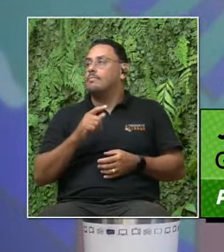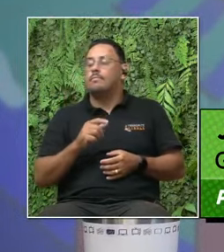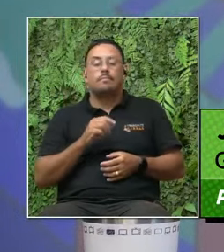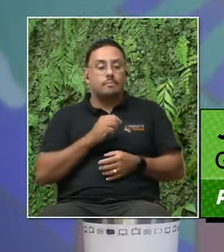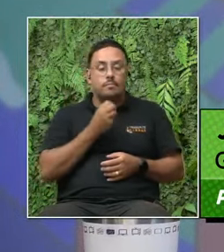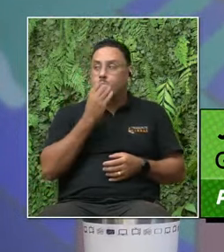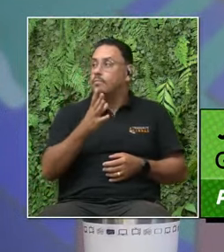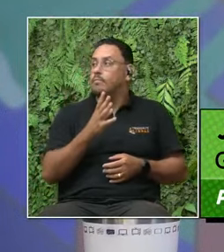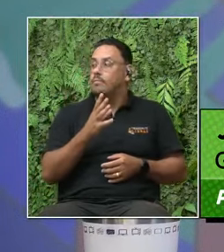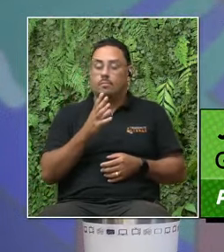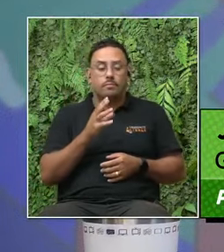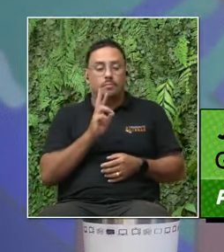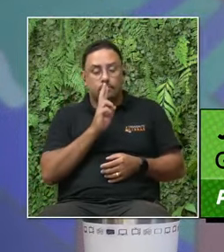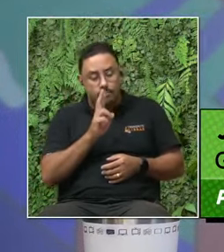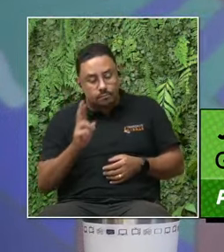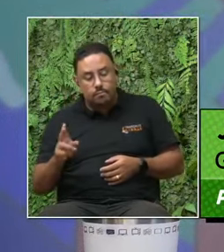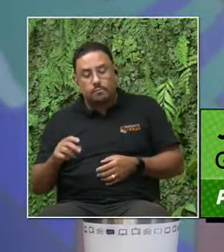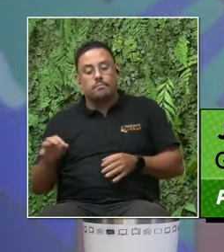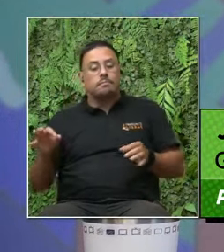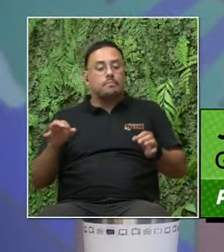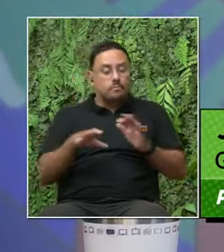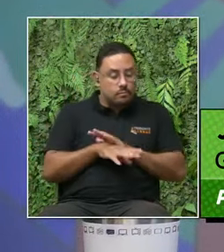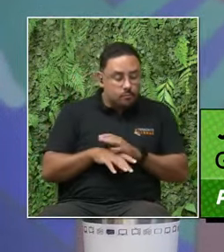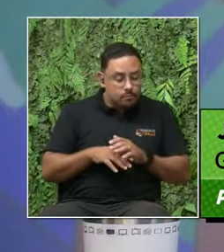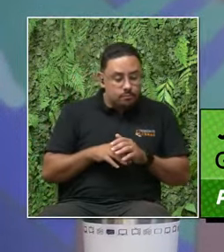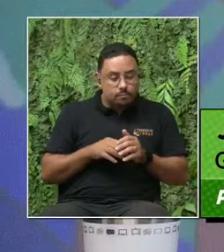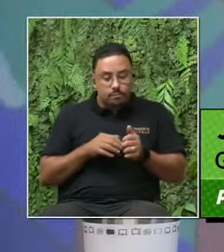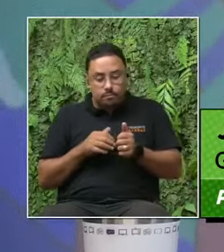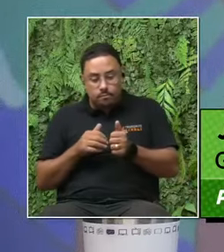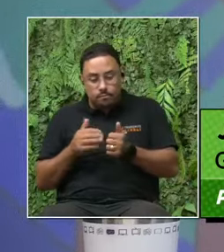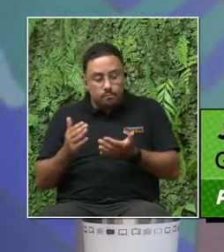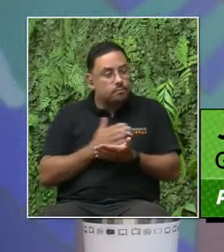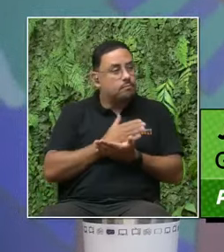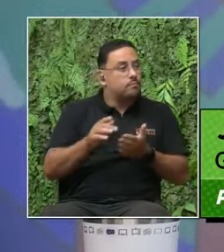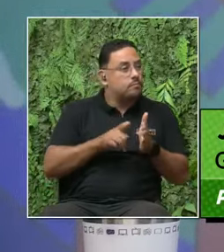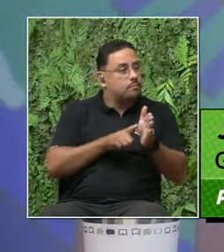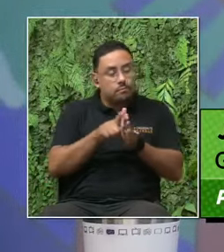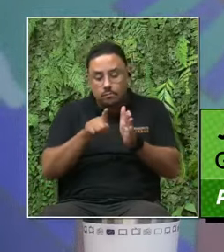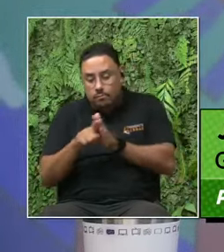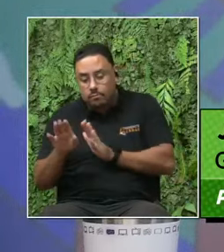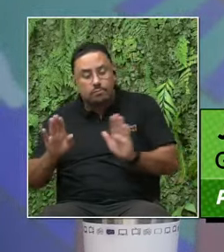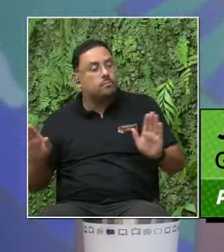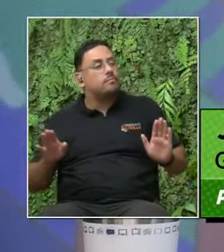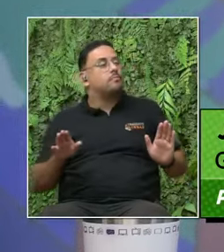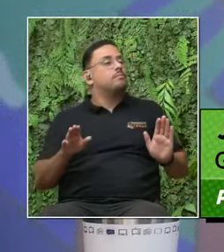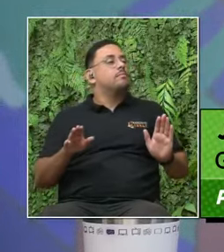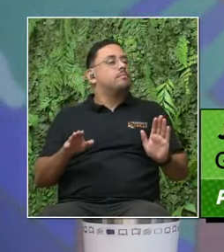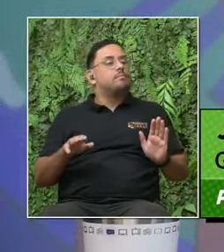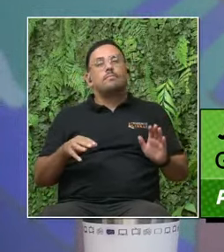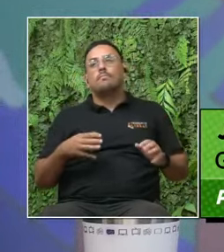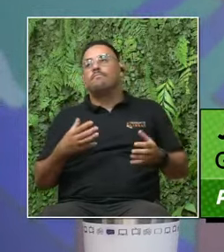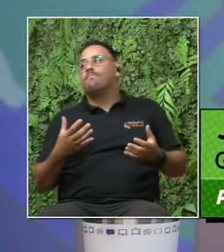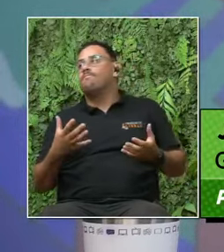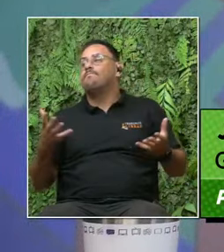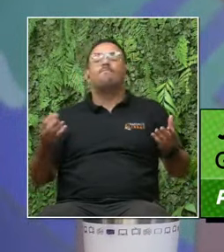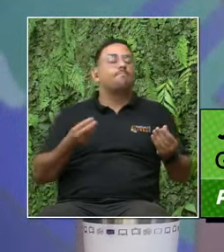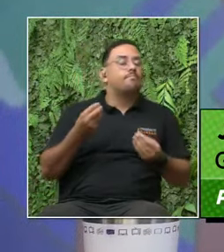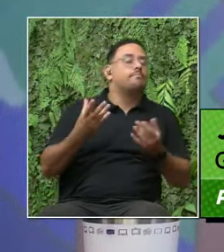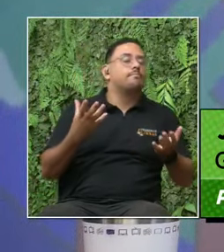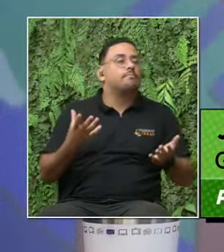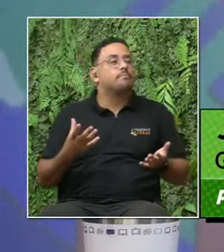boas respostas elas acabam conduzindo para boas perguntas né E aí não fica aquele negócio